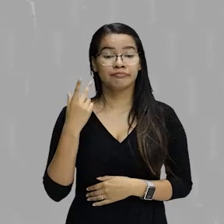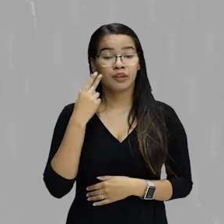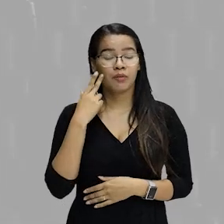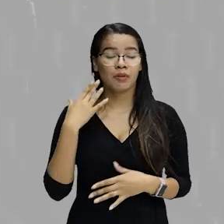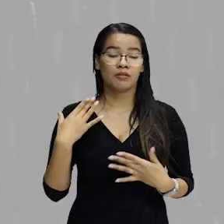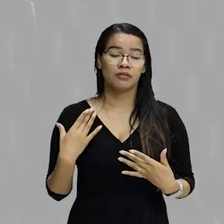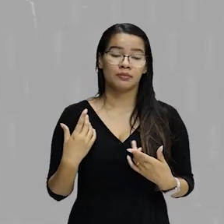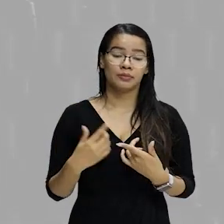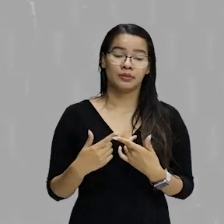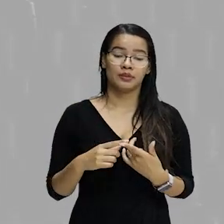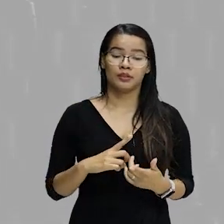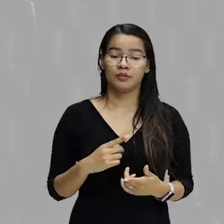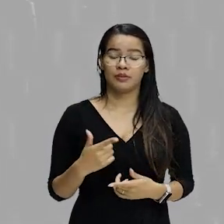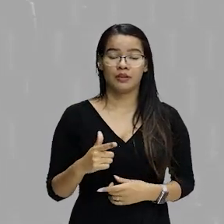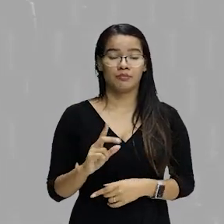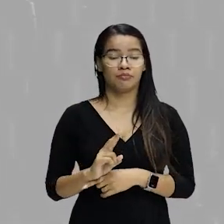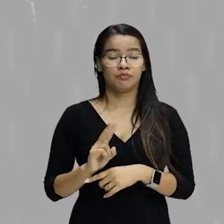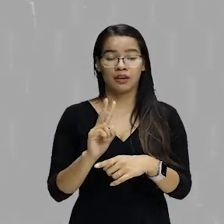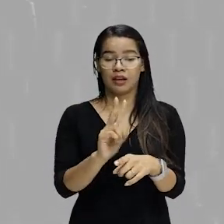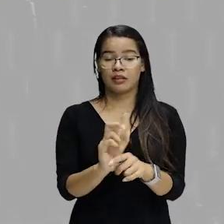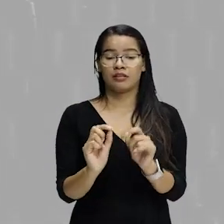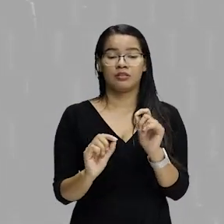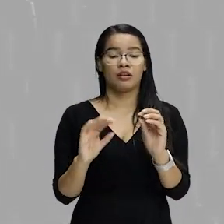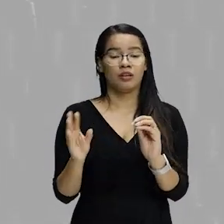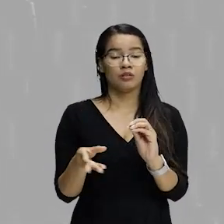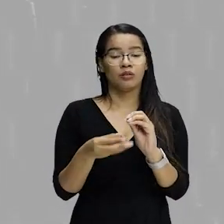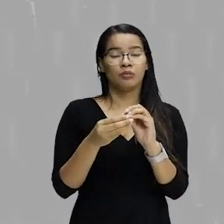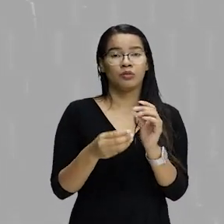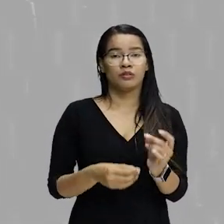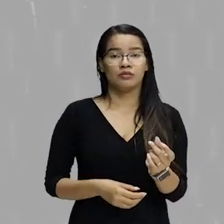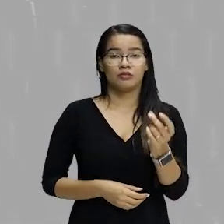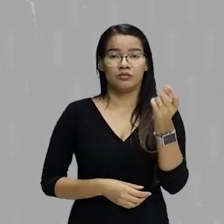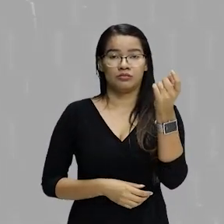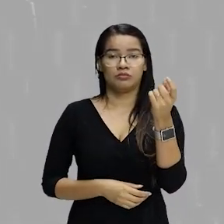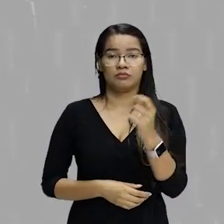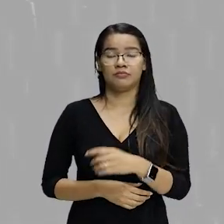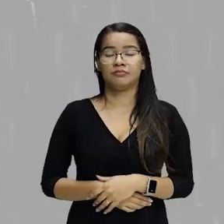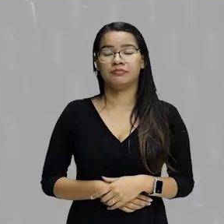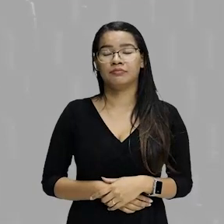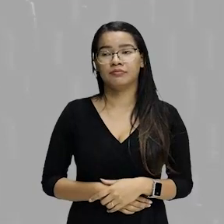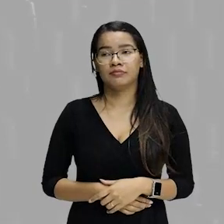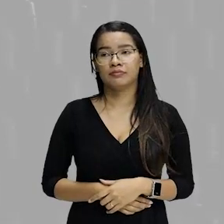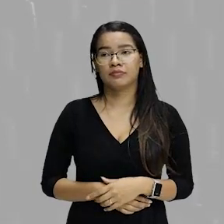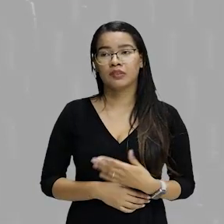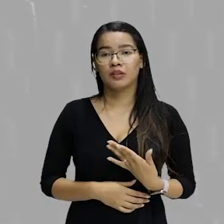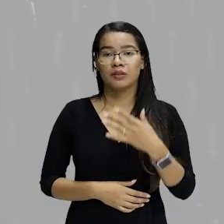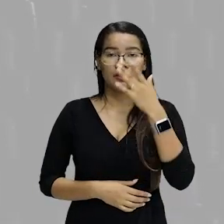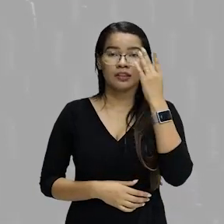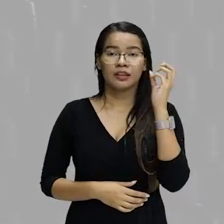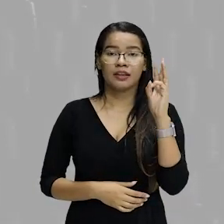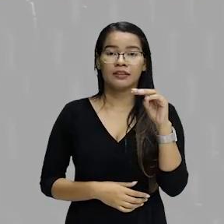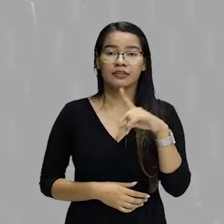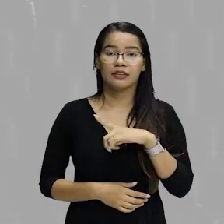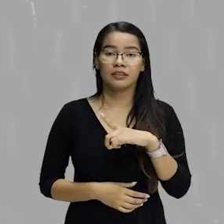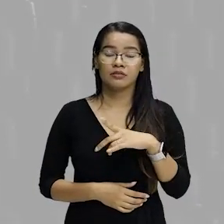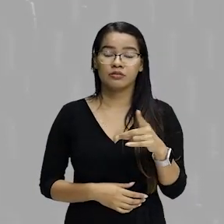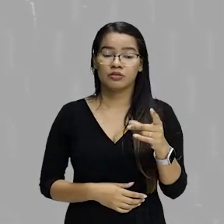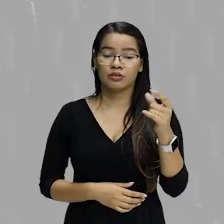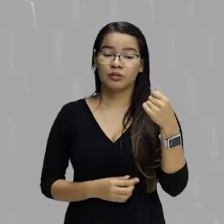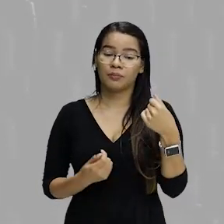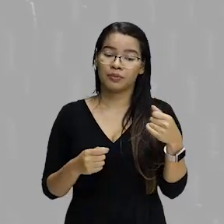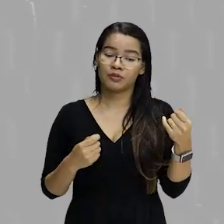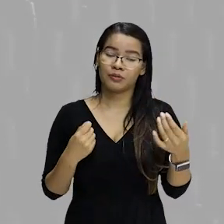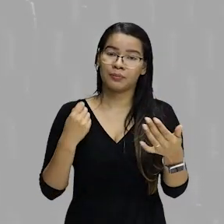banal, porque não é o paciente que acumula capital. Capital aqui, dinheiro. Então, quem tem muito dinheiro pode